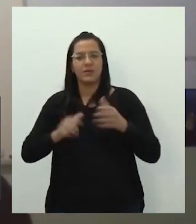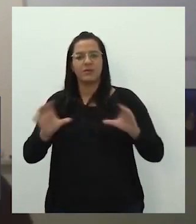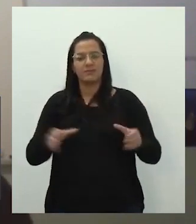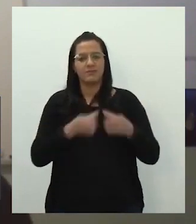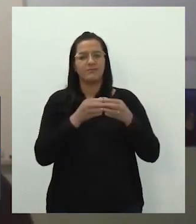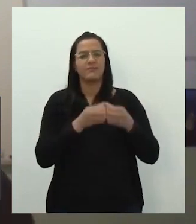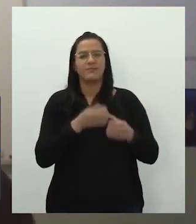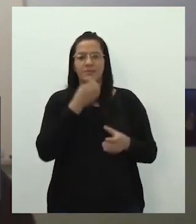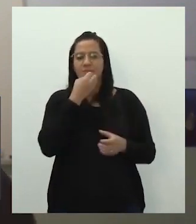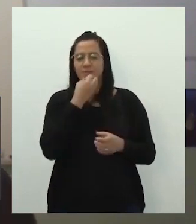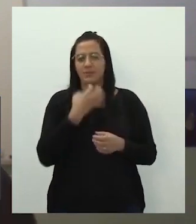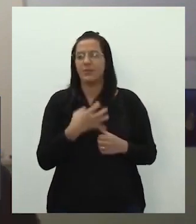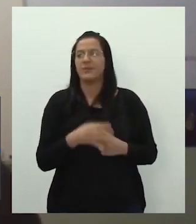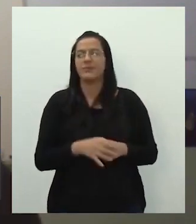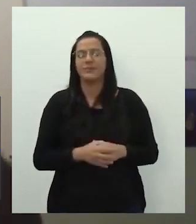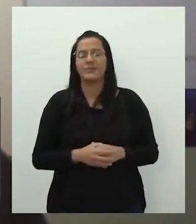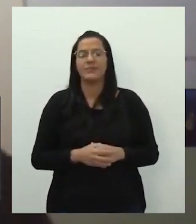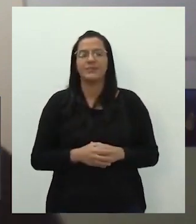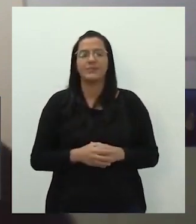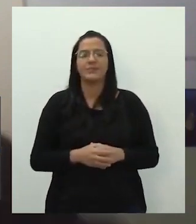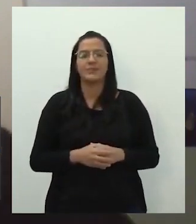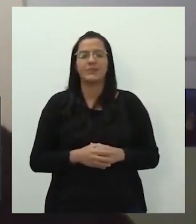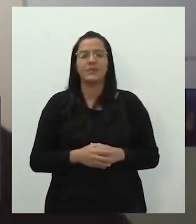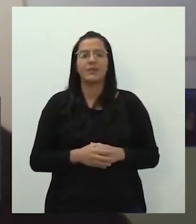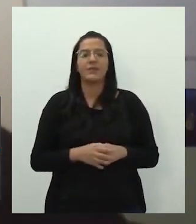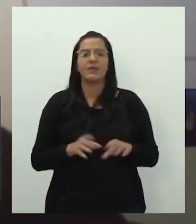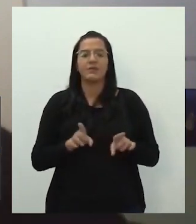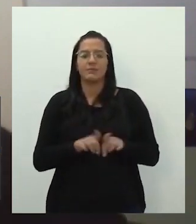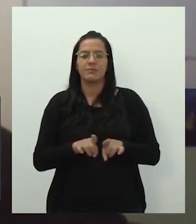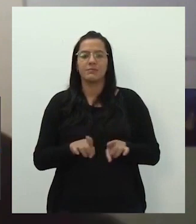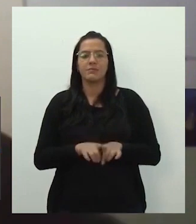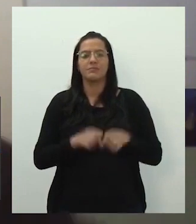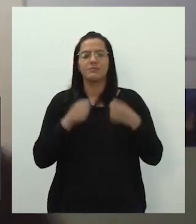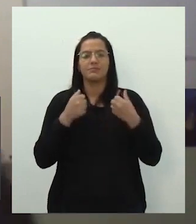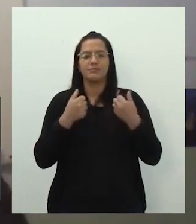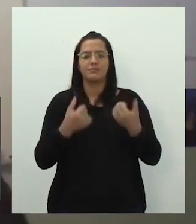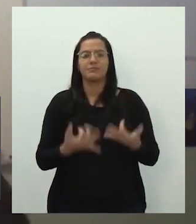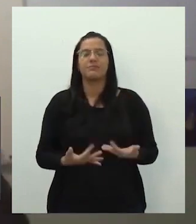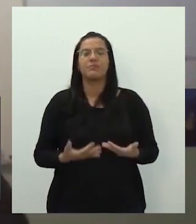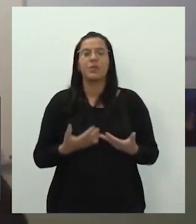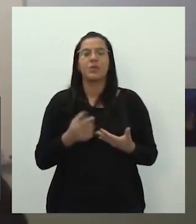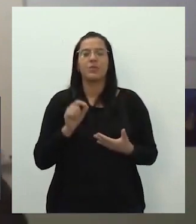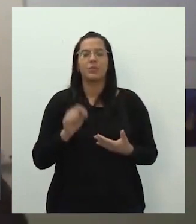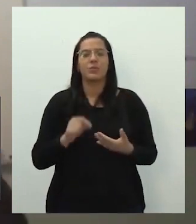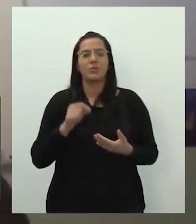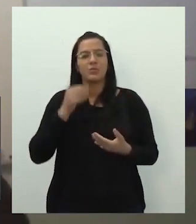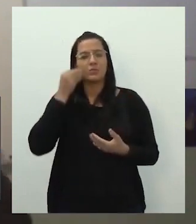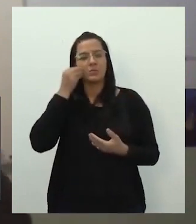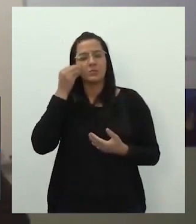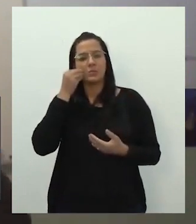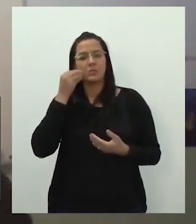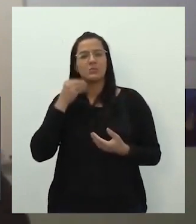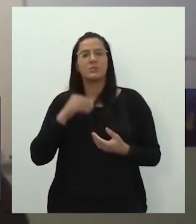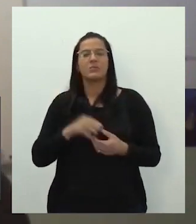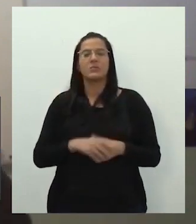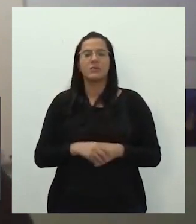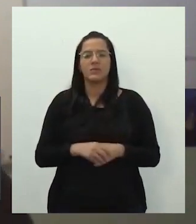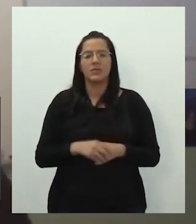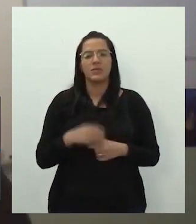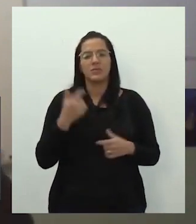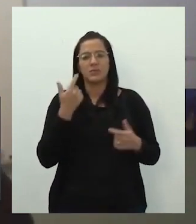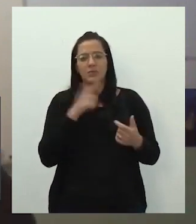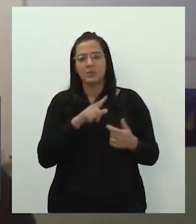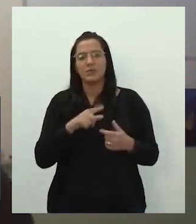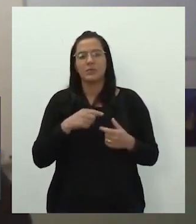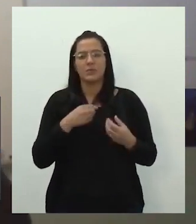ajuda a gente aí a fazer isso. Eu queria falar um pouquinho também sobre os experimentos práticos, né? De como é que foi, de como é que a gente